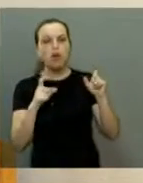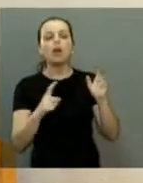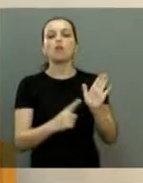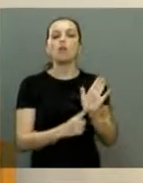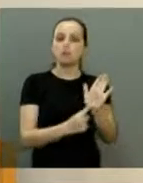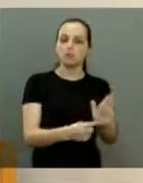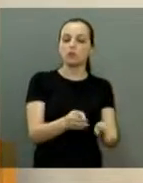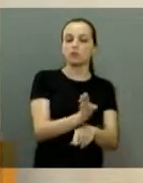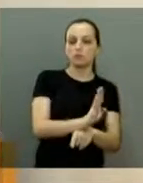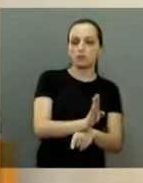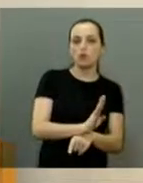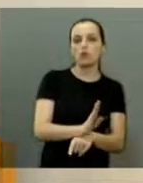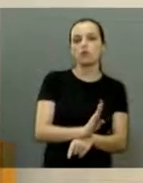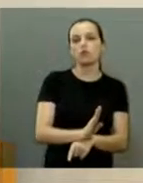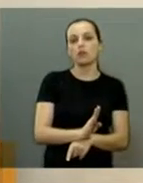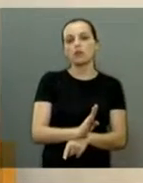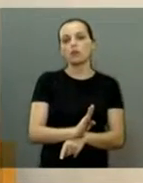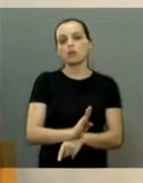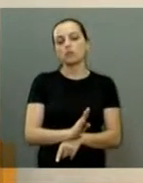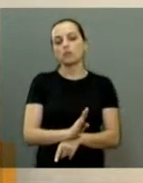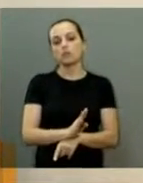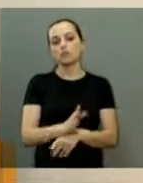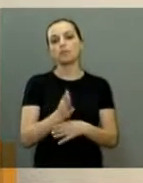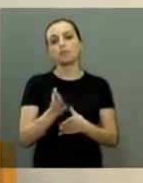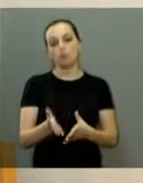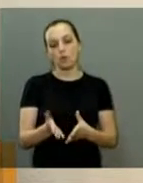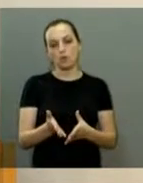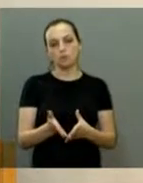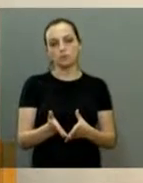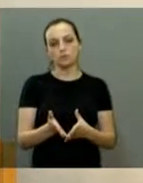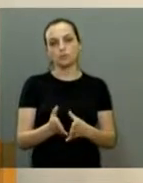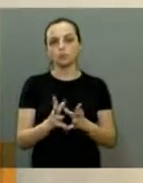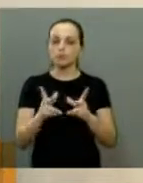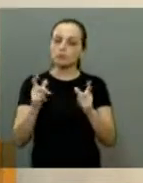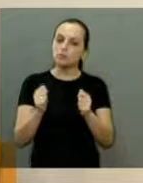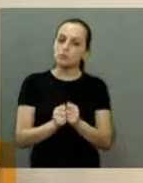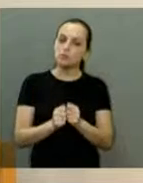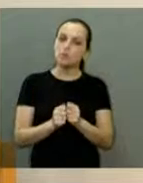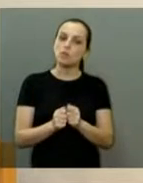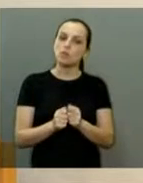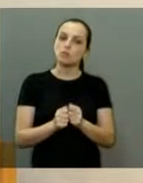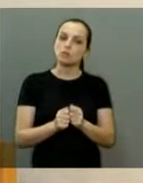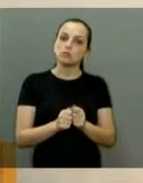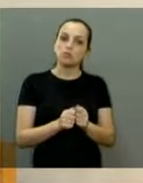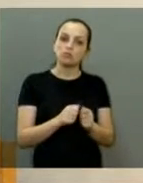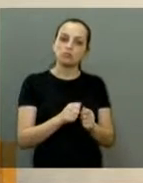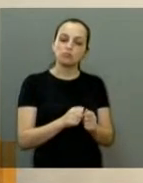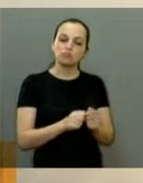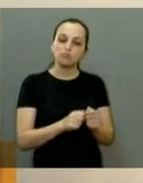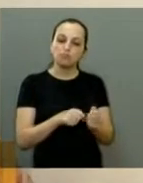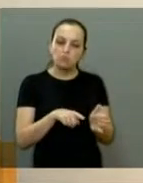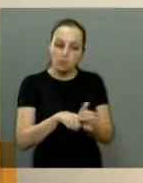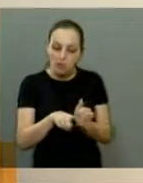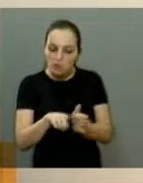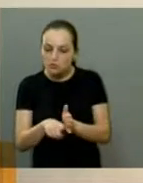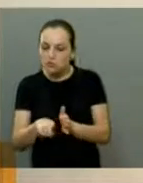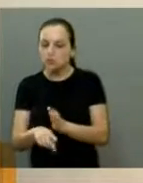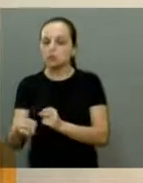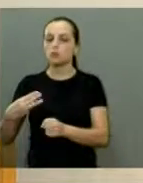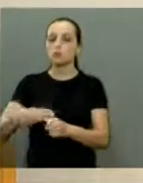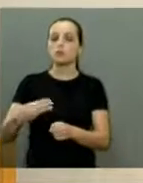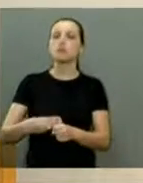prova mais um minuto favor do direito onde todos os fiscais do município pode ter o ato a atuação de